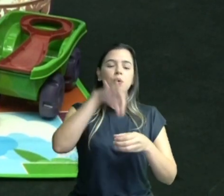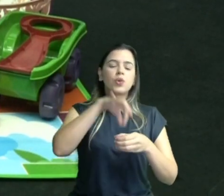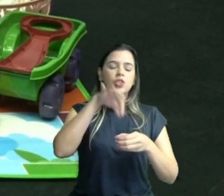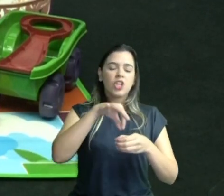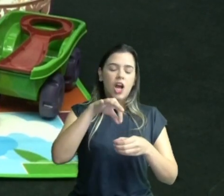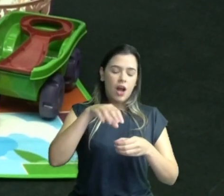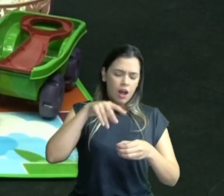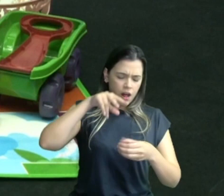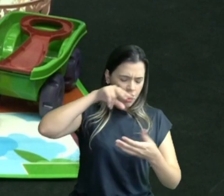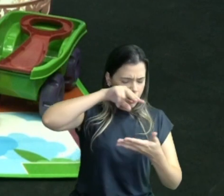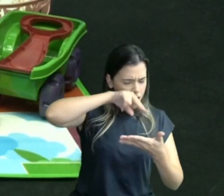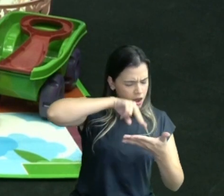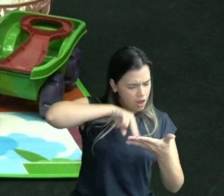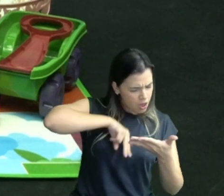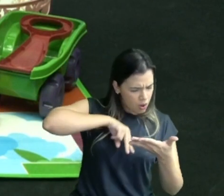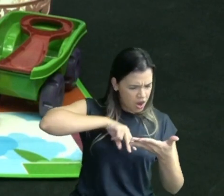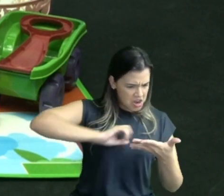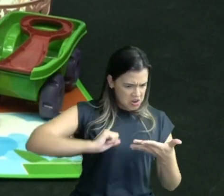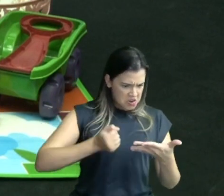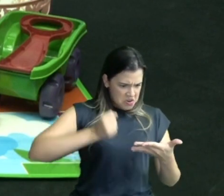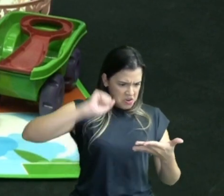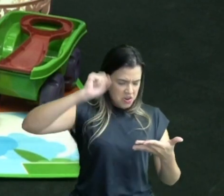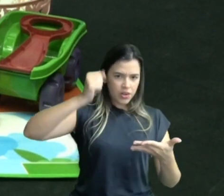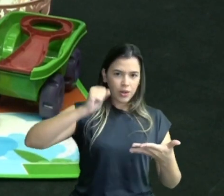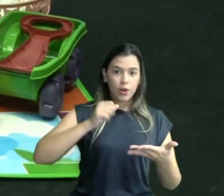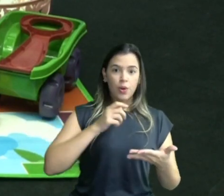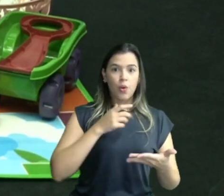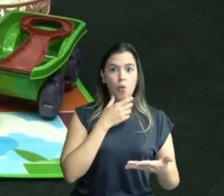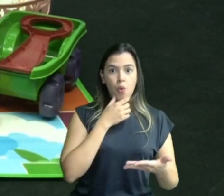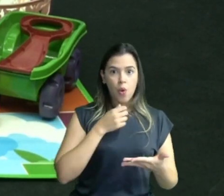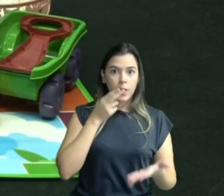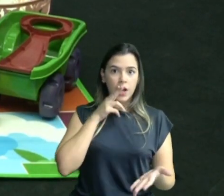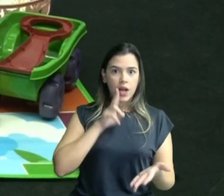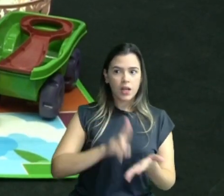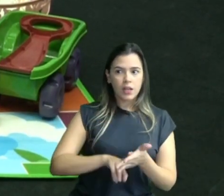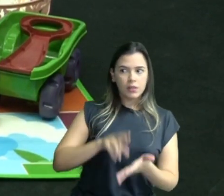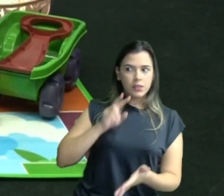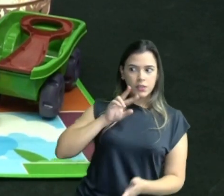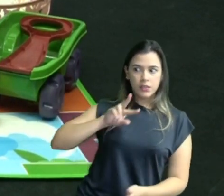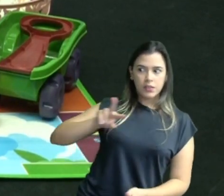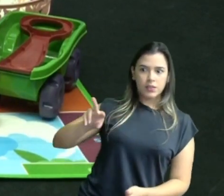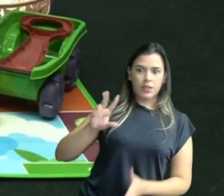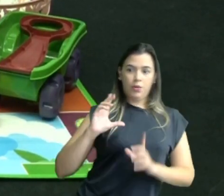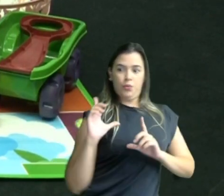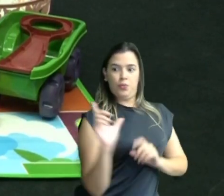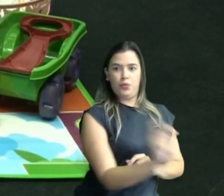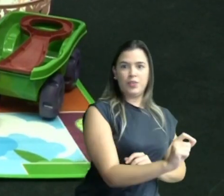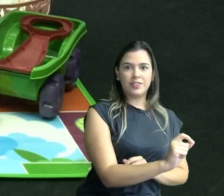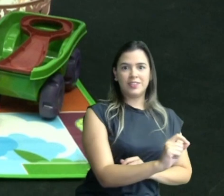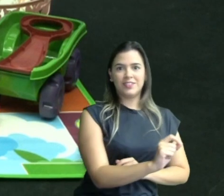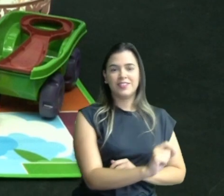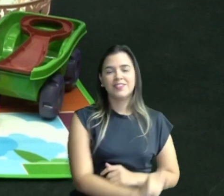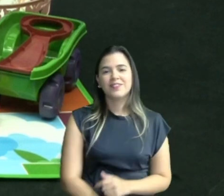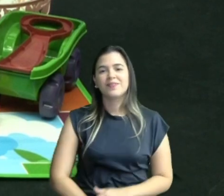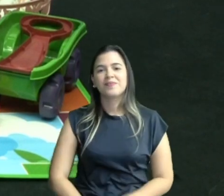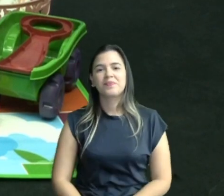ficou uma fera o carteiro em vez de tomar preferiu sair dali sem espera